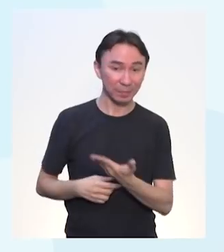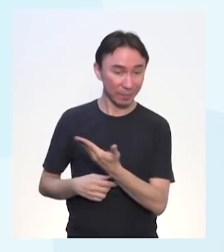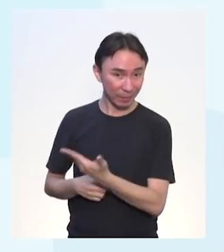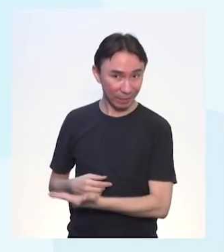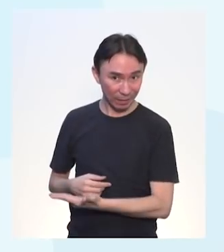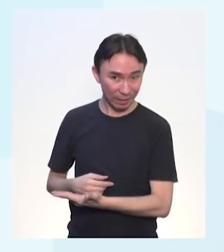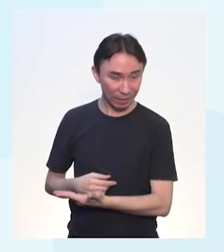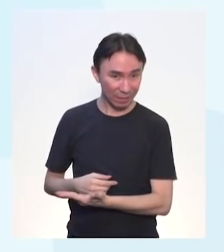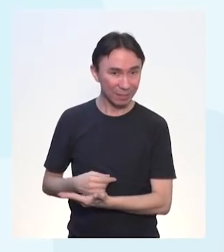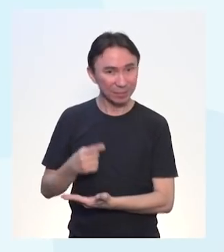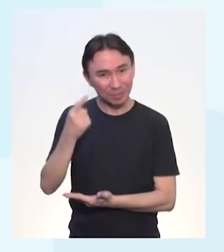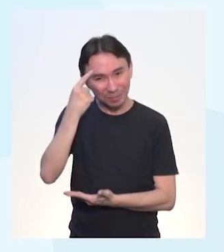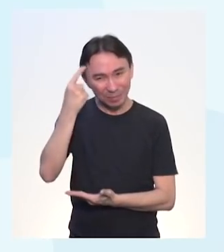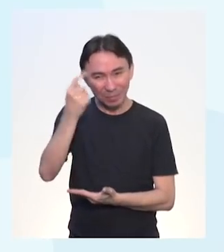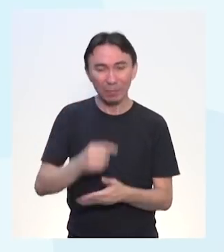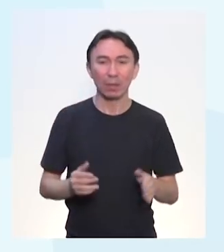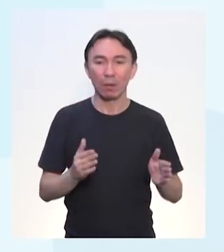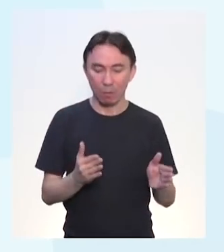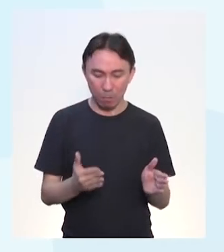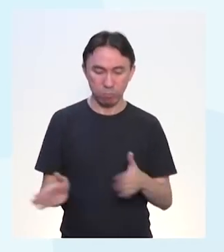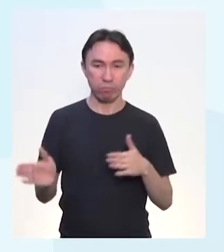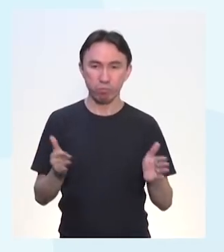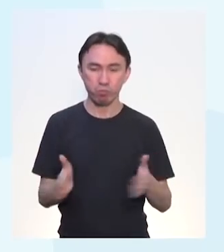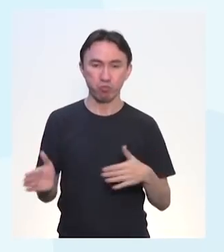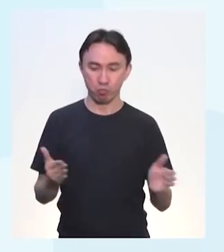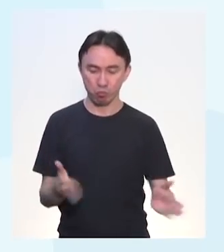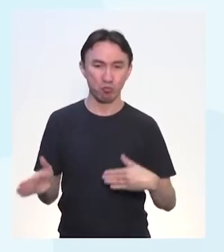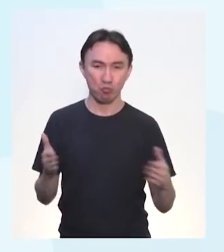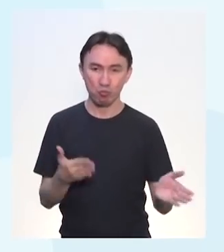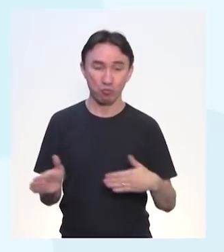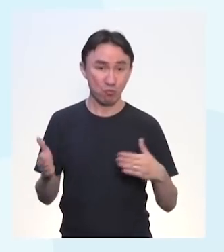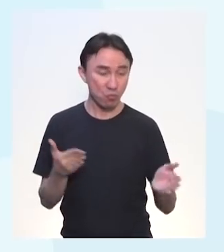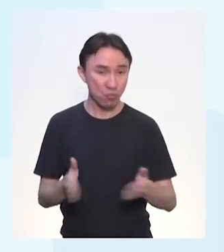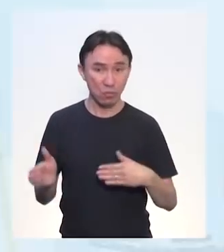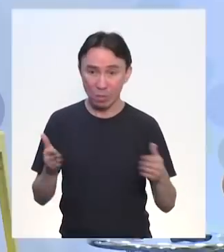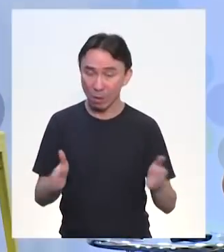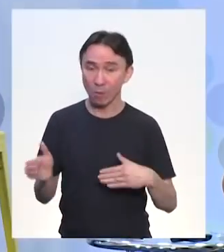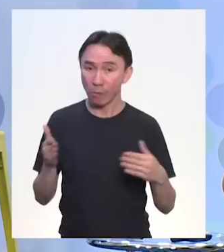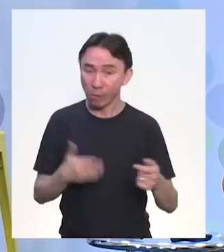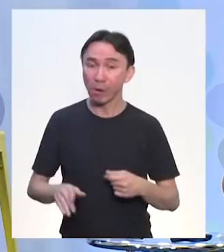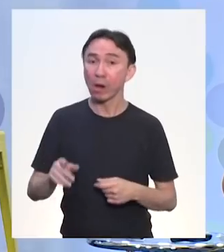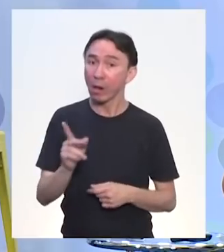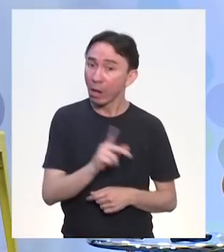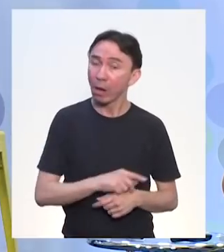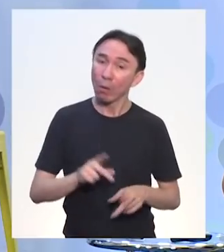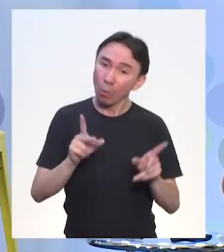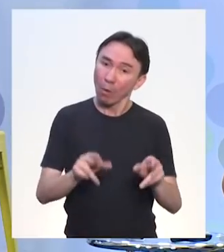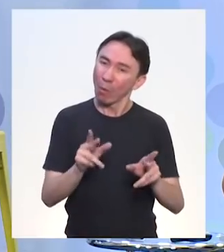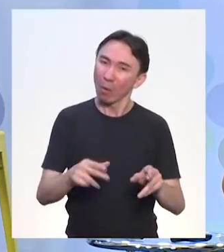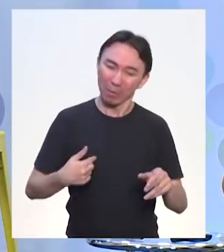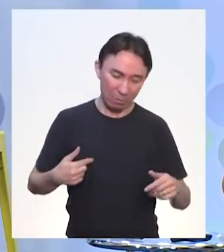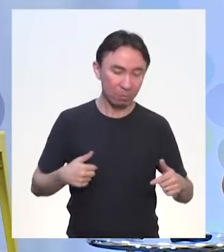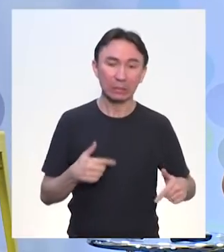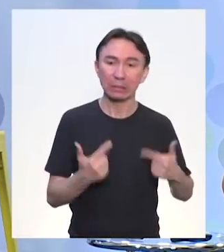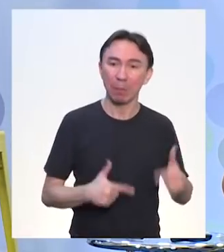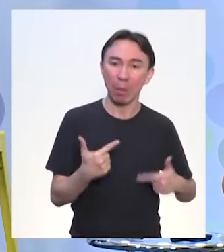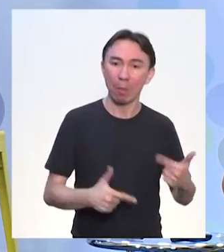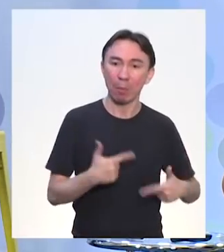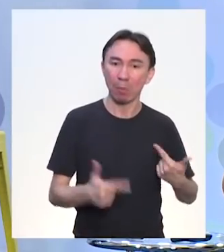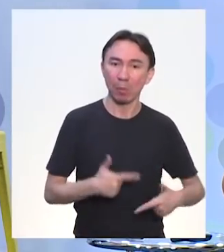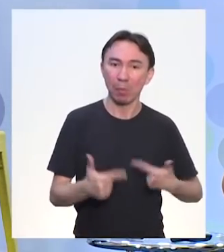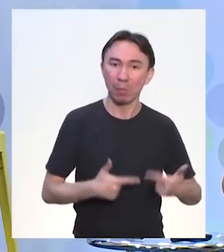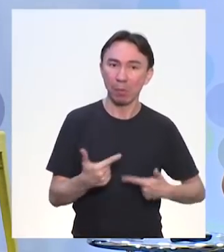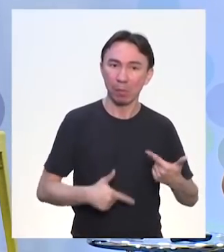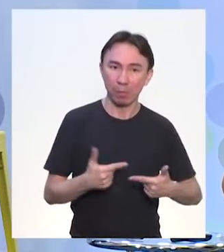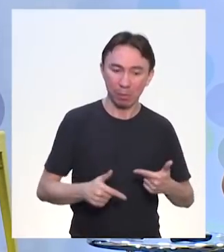velocidade da linha de produção acaba ditando o ritmo de trabalho e, é claro,